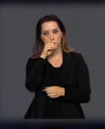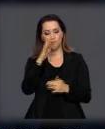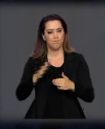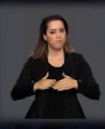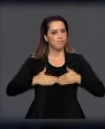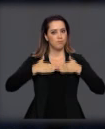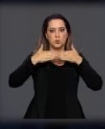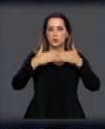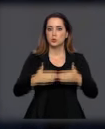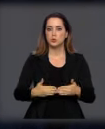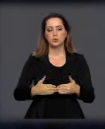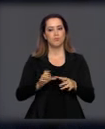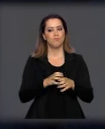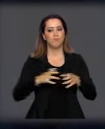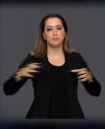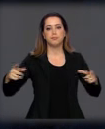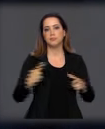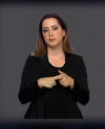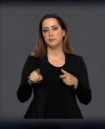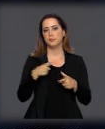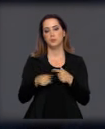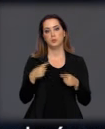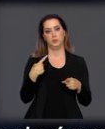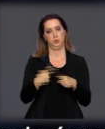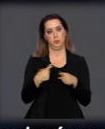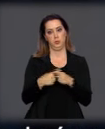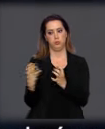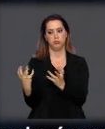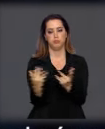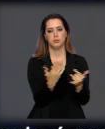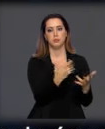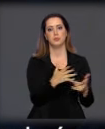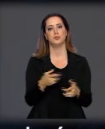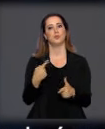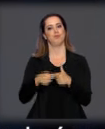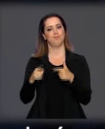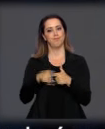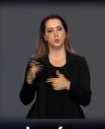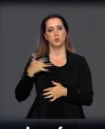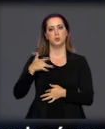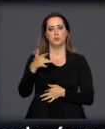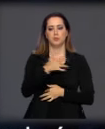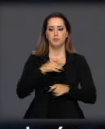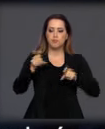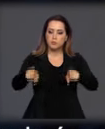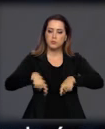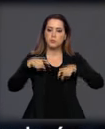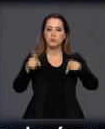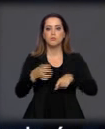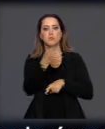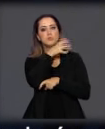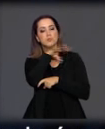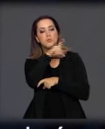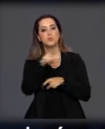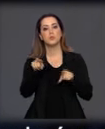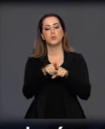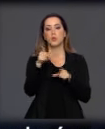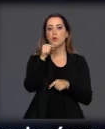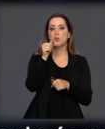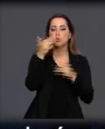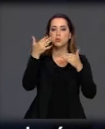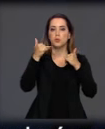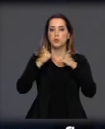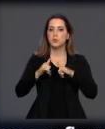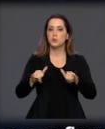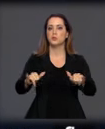risco de enfrentar uma grande tragédia já que os incêndios prejudicam a saúde a produção Agropecuária e